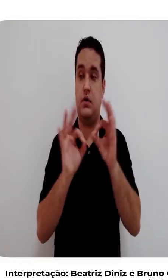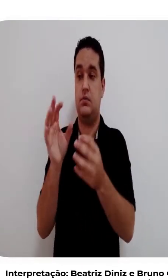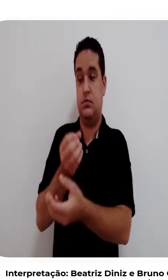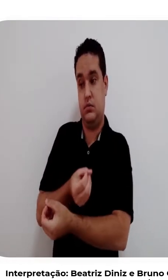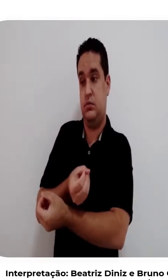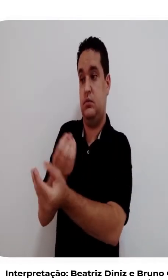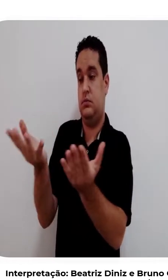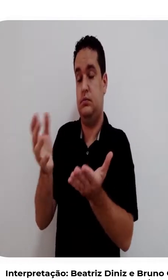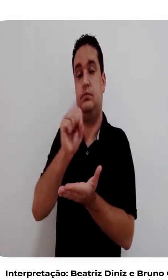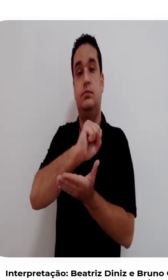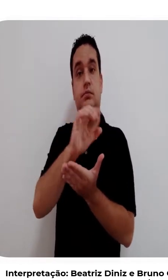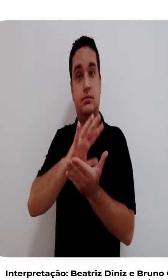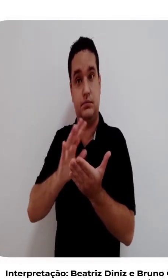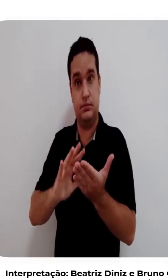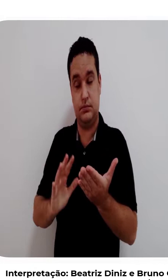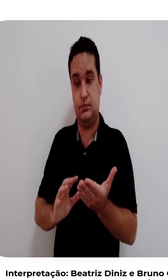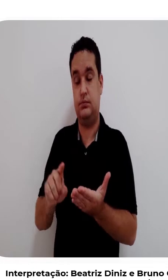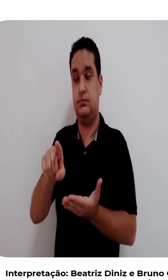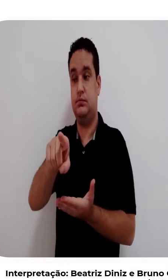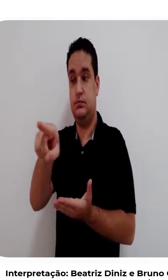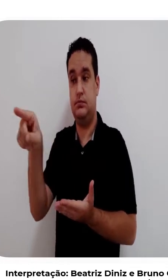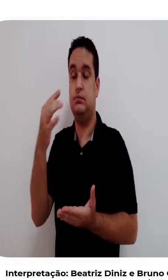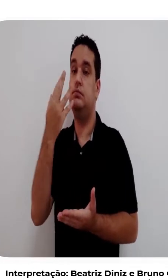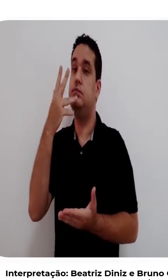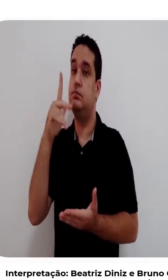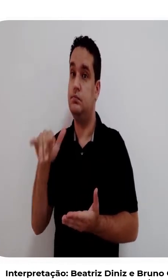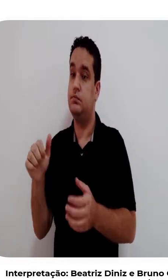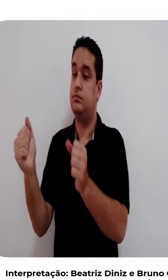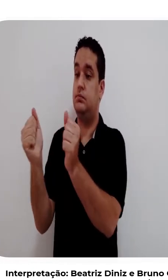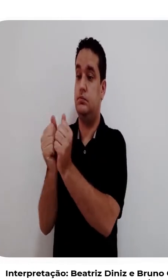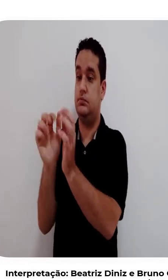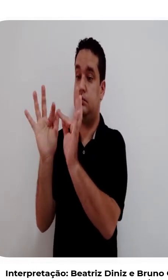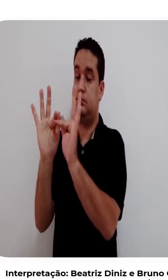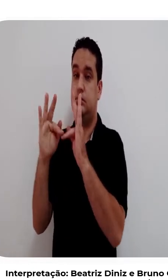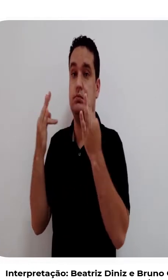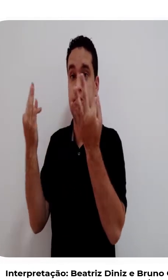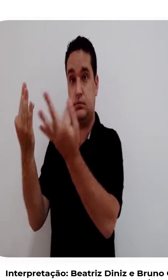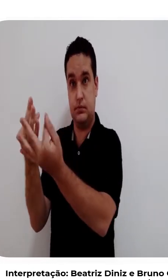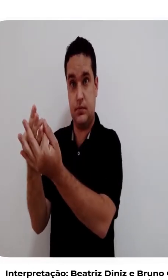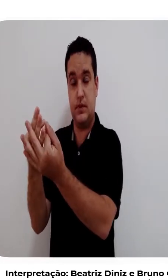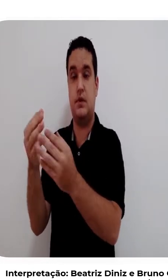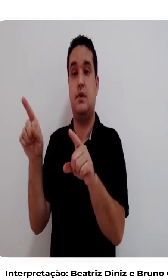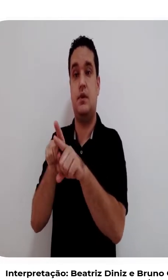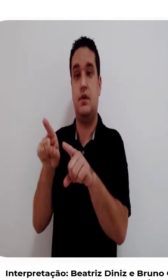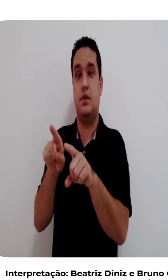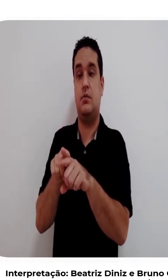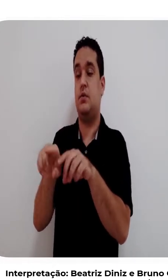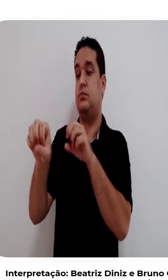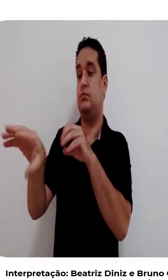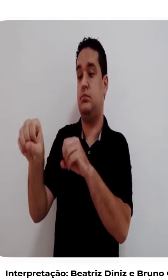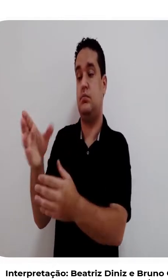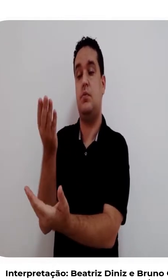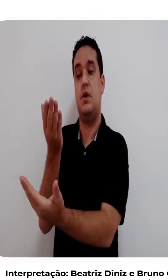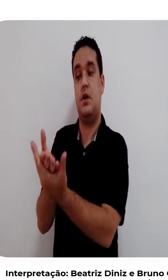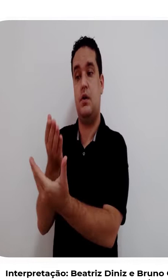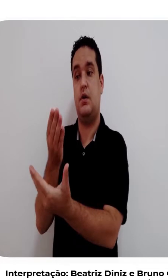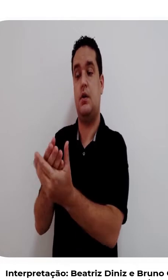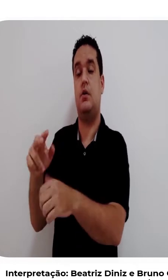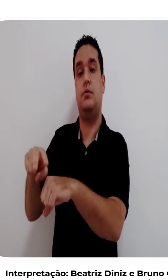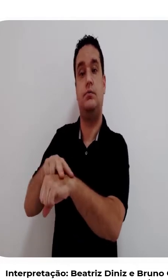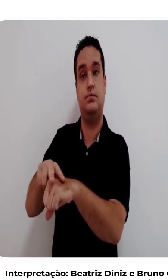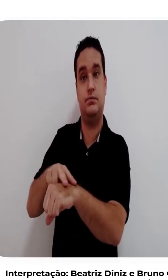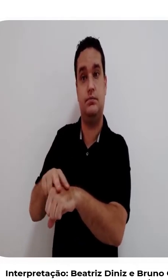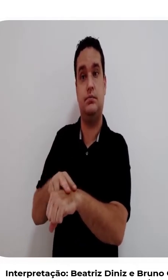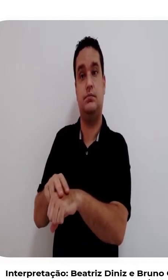envio de atividades para serem realizadas pelas crianças com apoio da família, quanto com aulas síncronas, que têm acontecido em